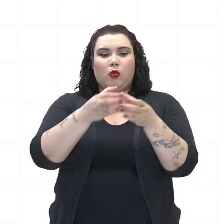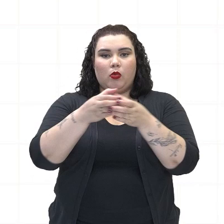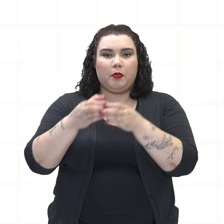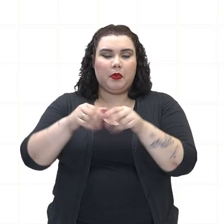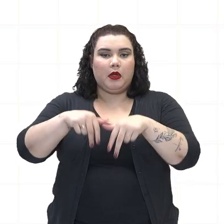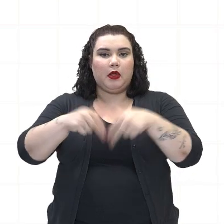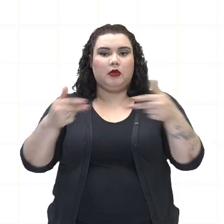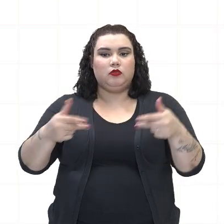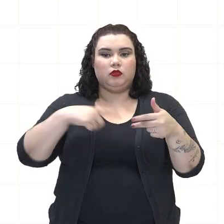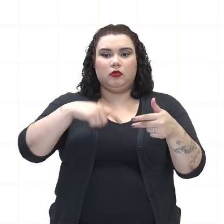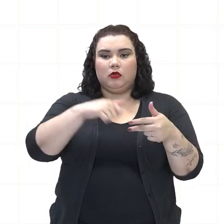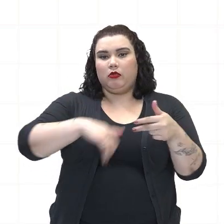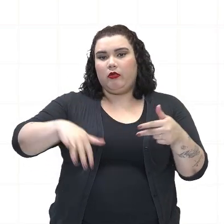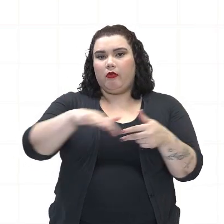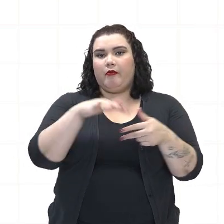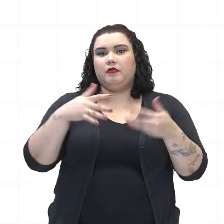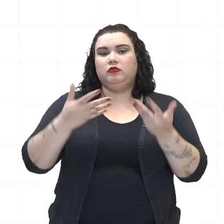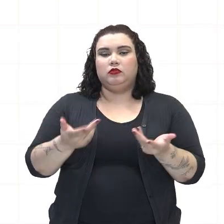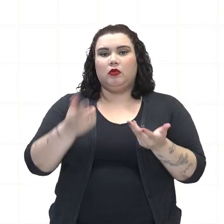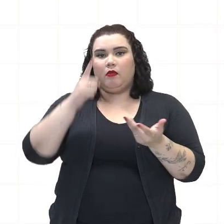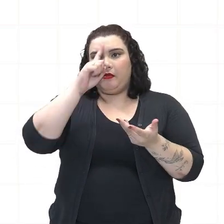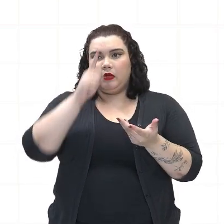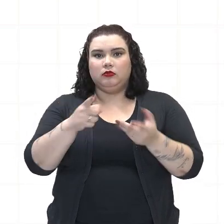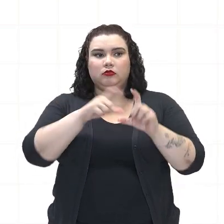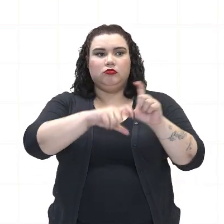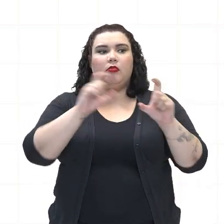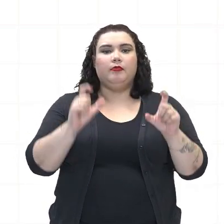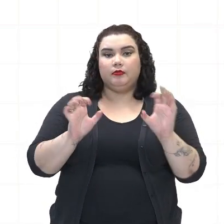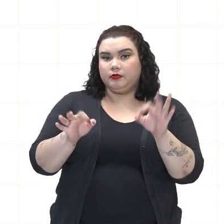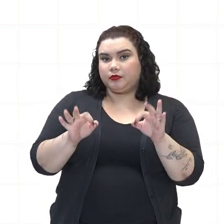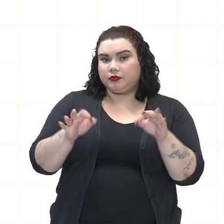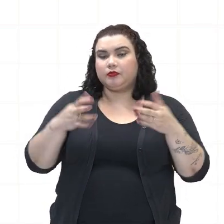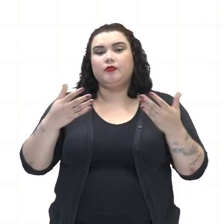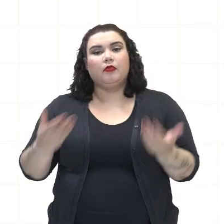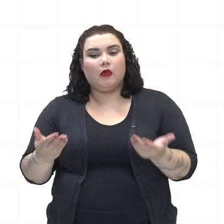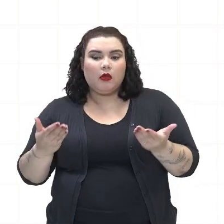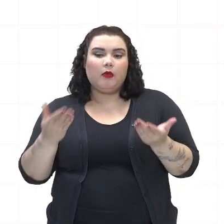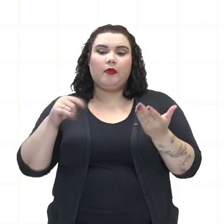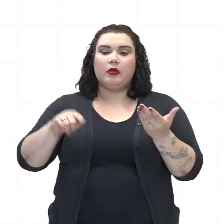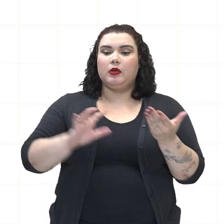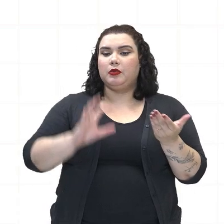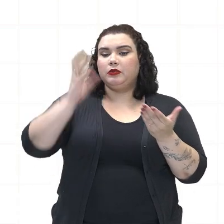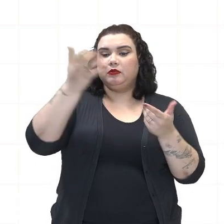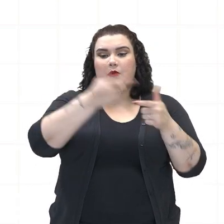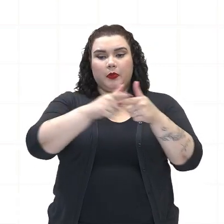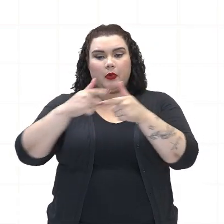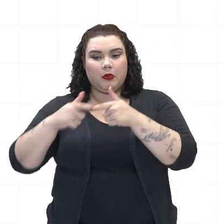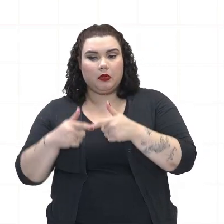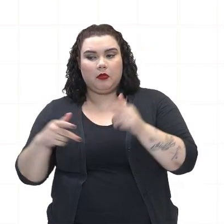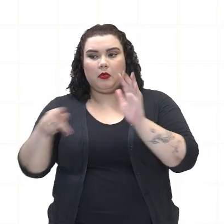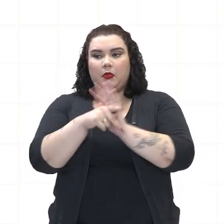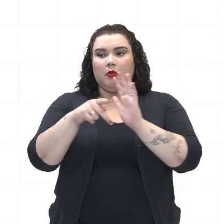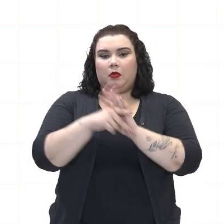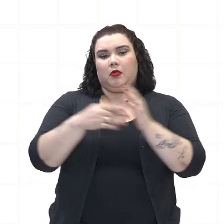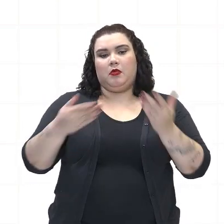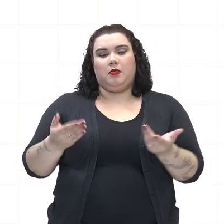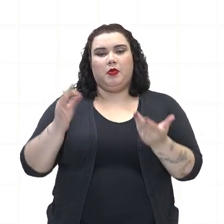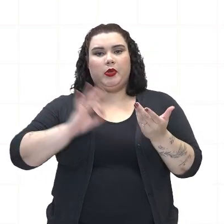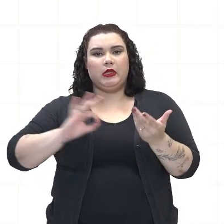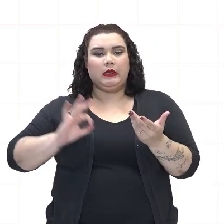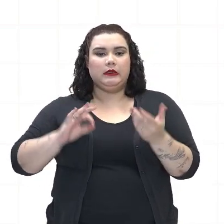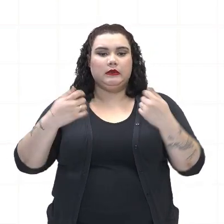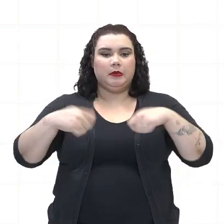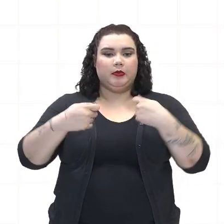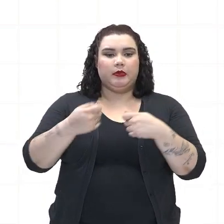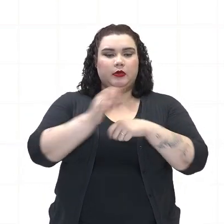vão ocupar, governar, agora que se tornou independente, né? Então, acabou gerando problema de repressão policial dos governos que estavam naquelas